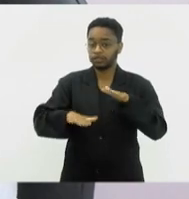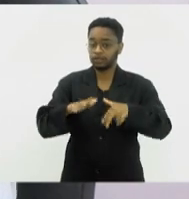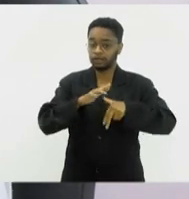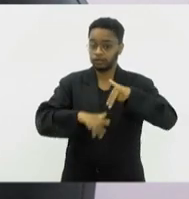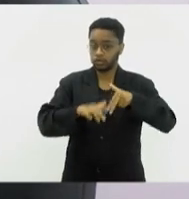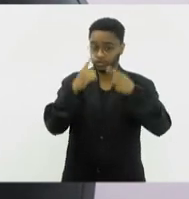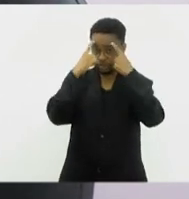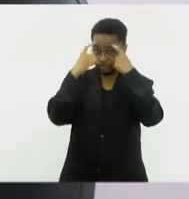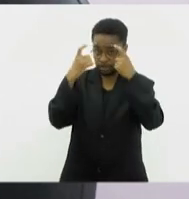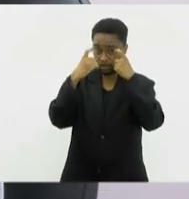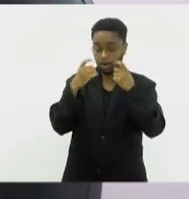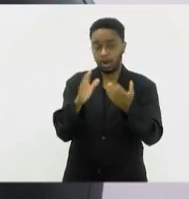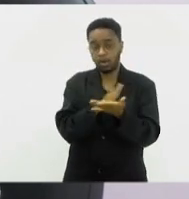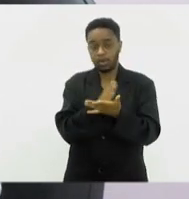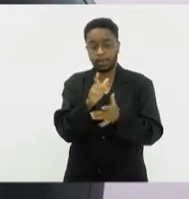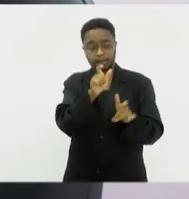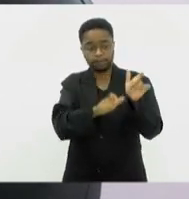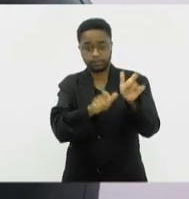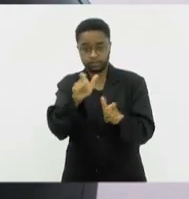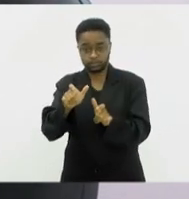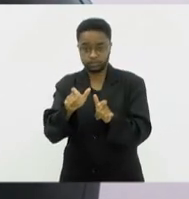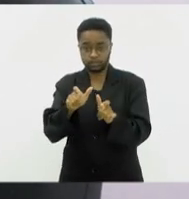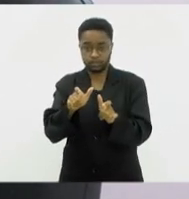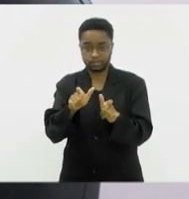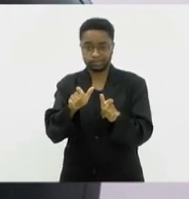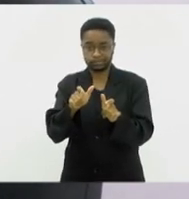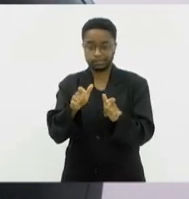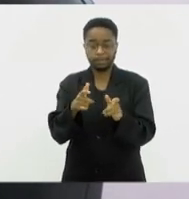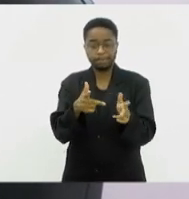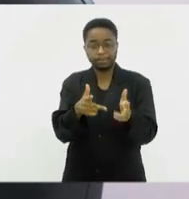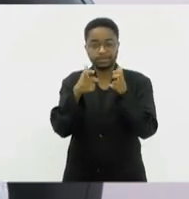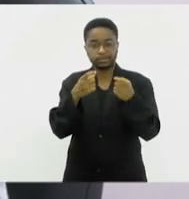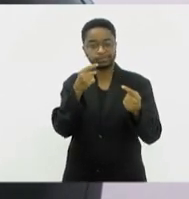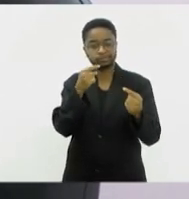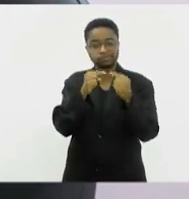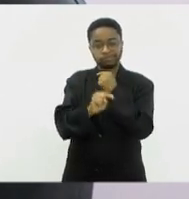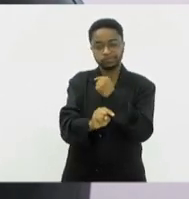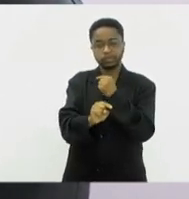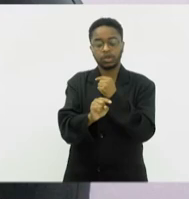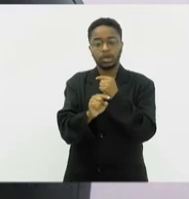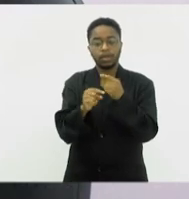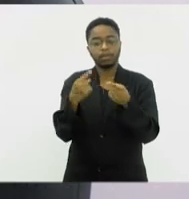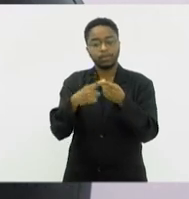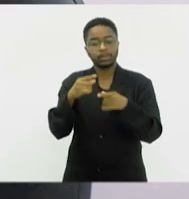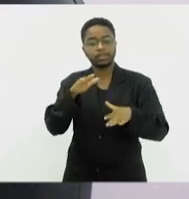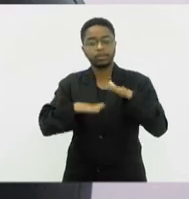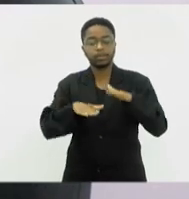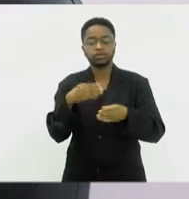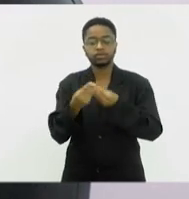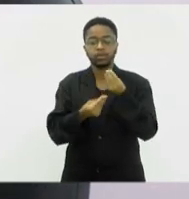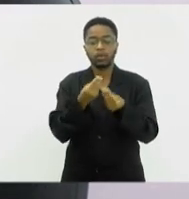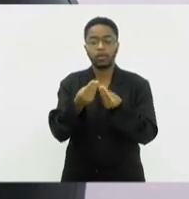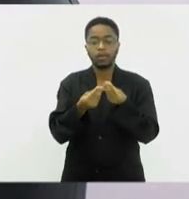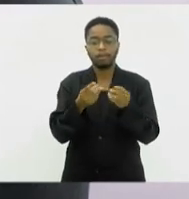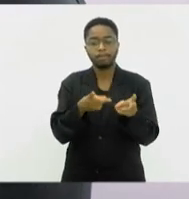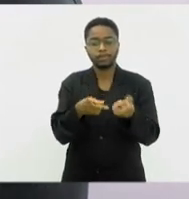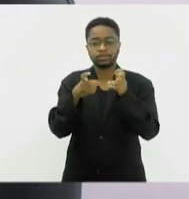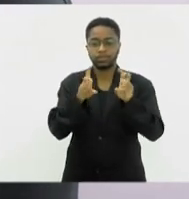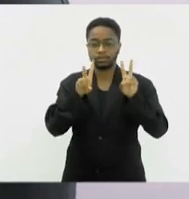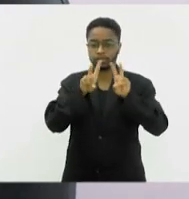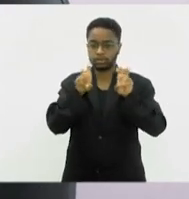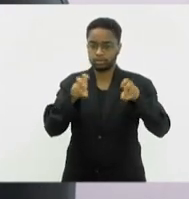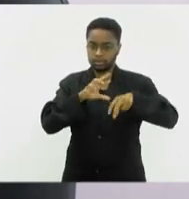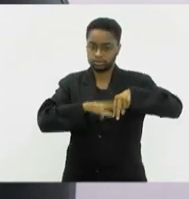gênero para uma pessoa não é a mesma coisa, porque depende muito também do modo de se tratar.